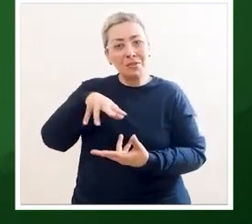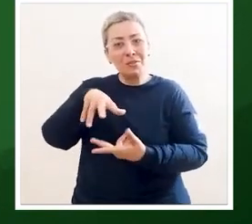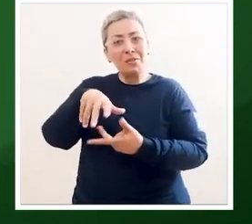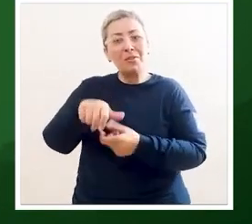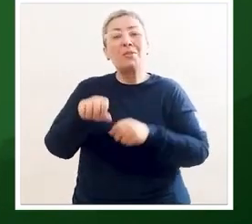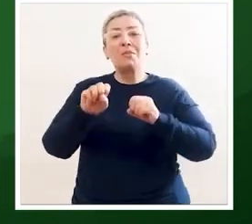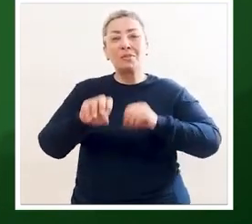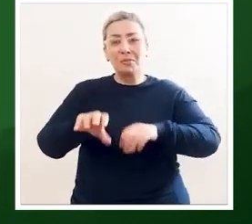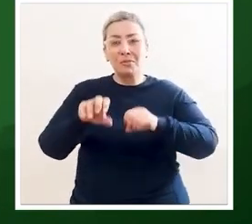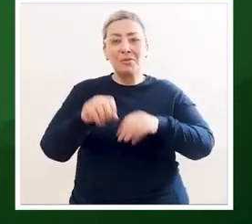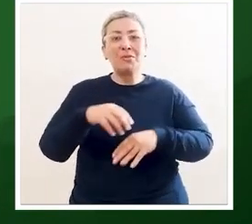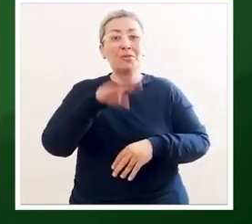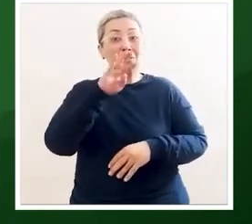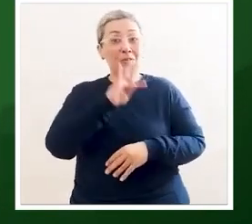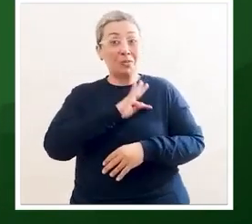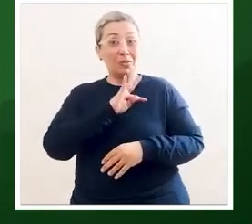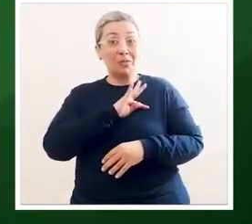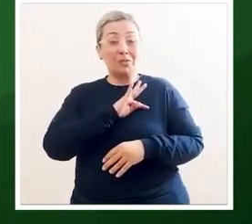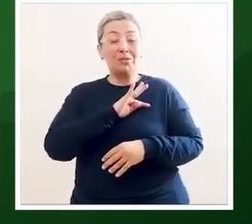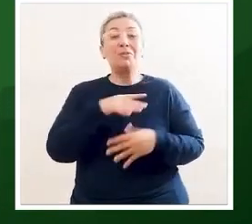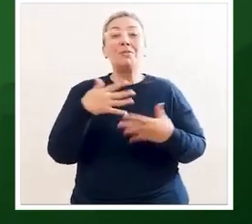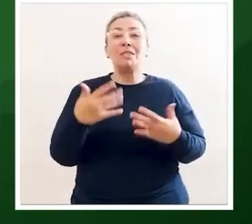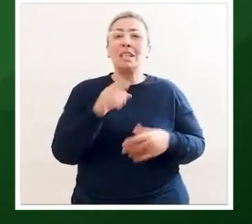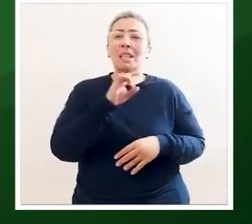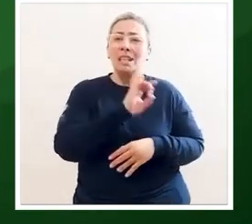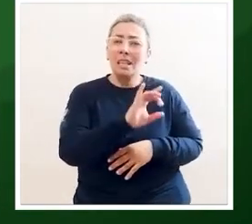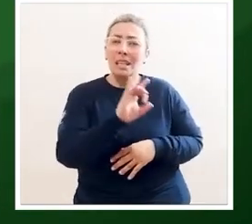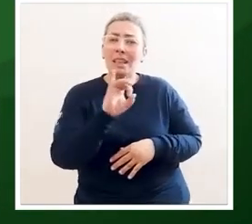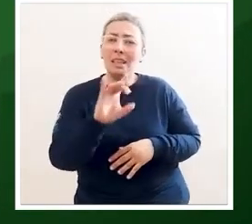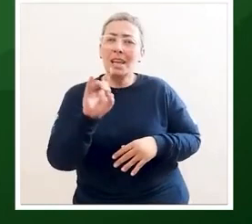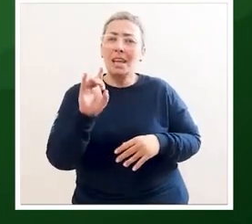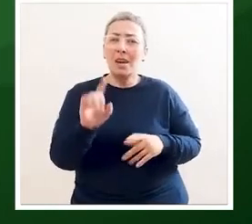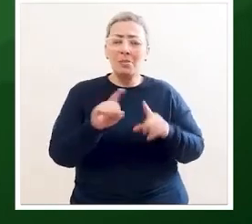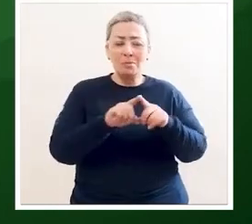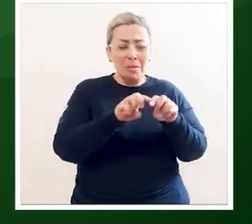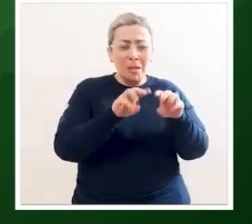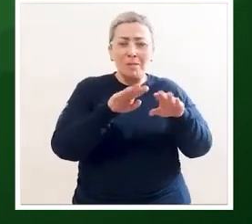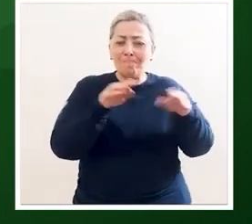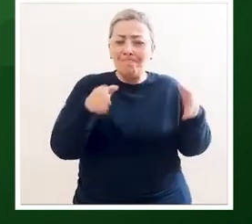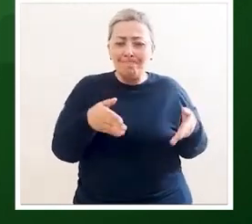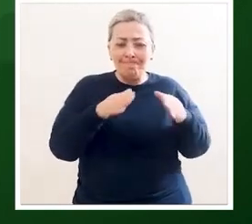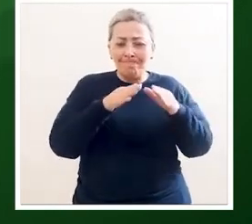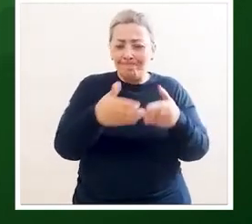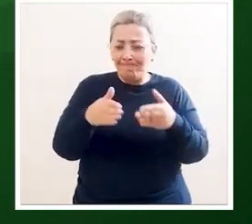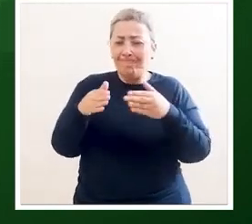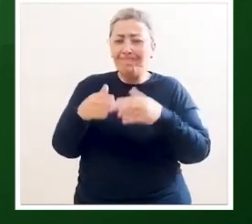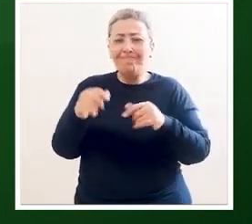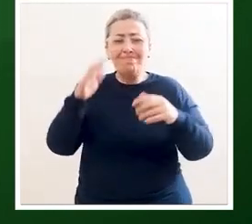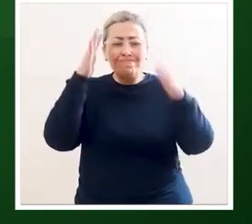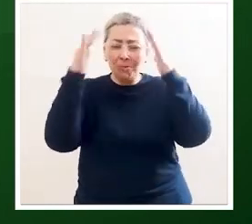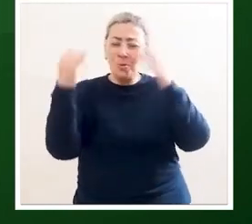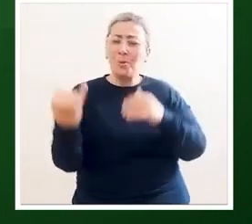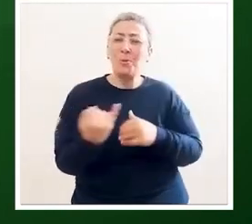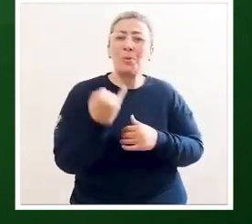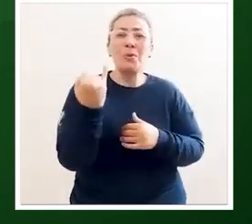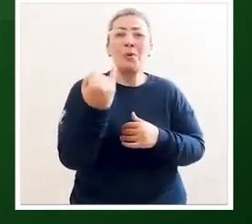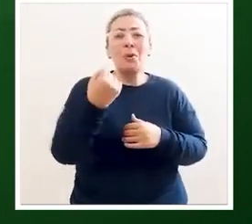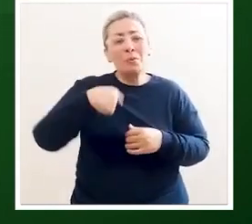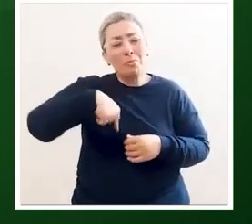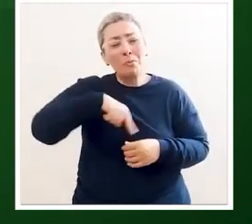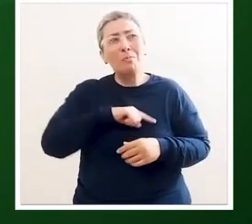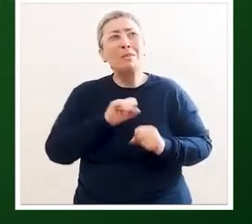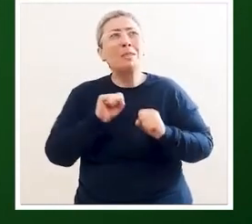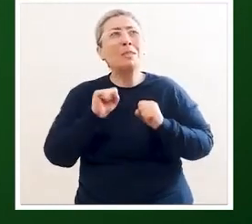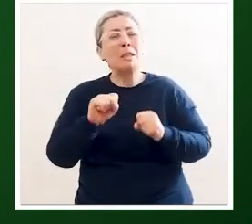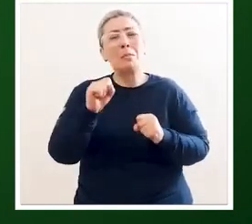internacional de educação dos Municípios do Alto Tietê cada uma das sessões trouxeram reflexões importantíssimas